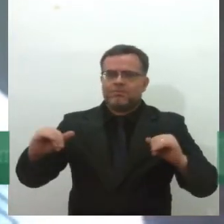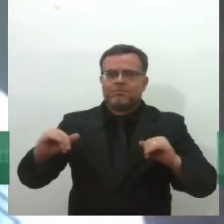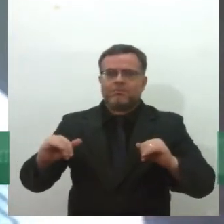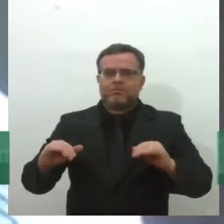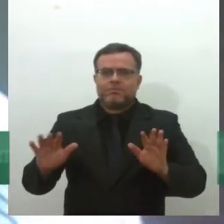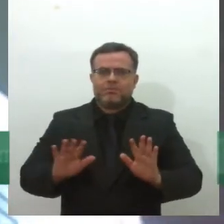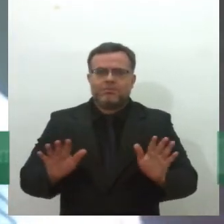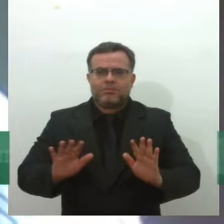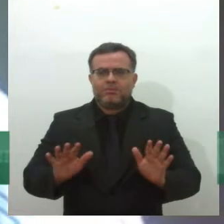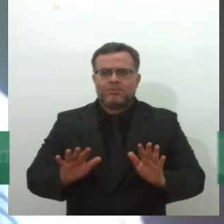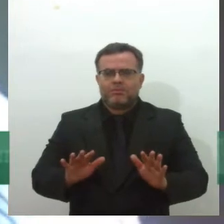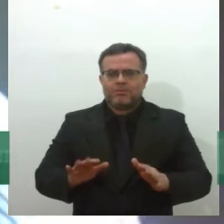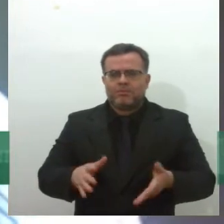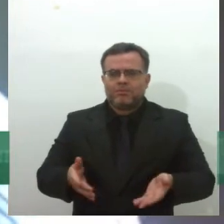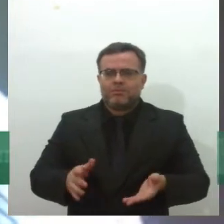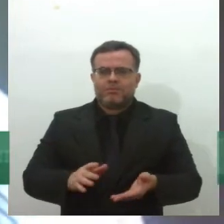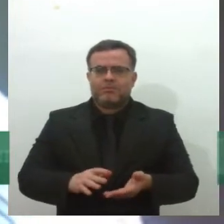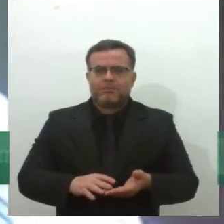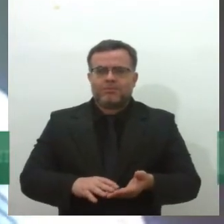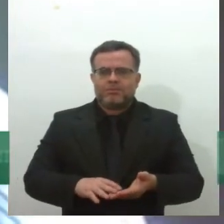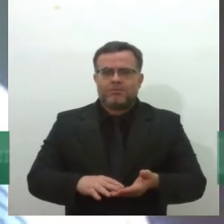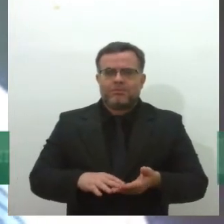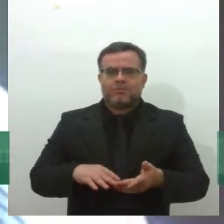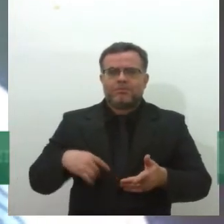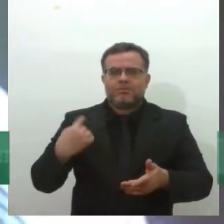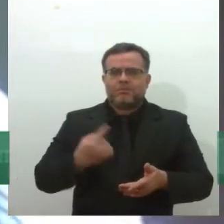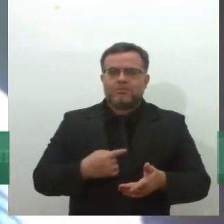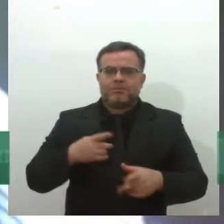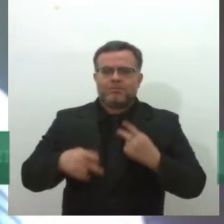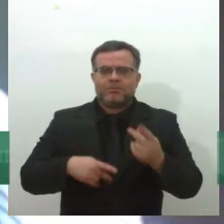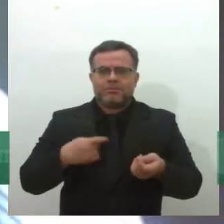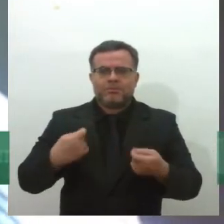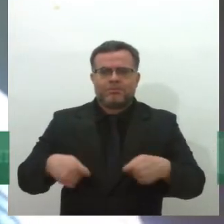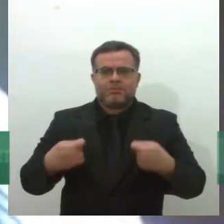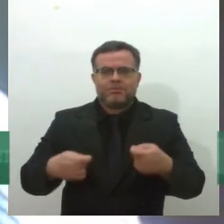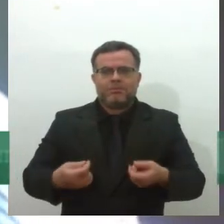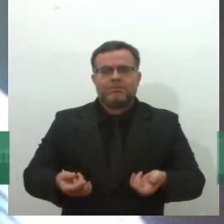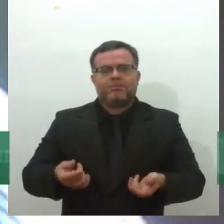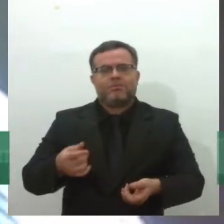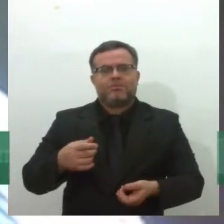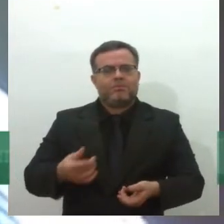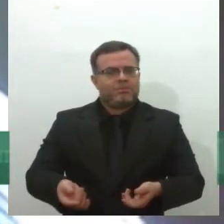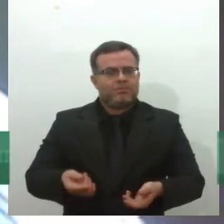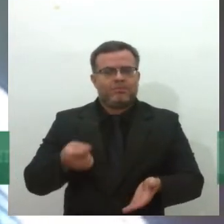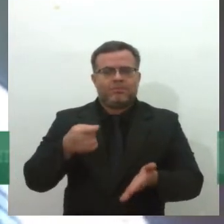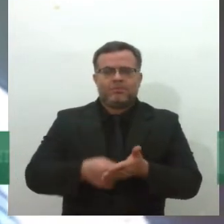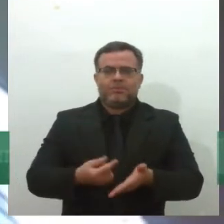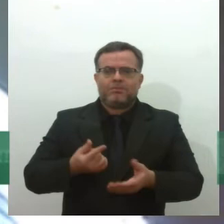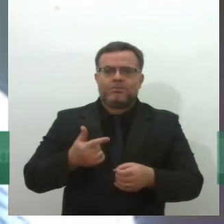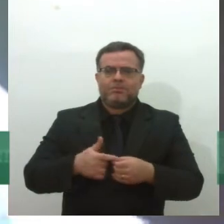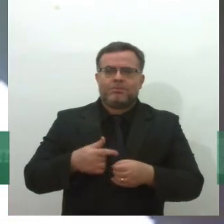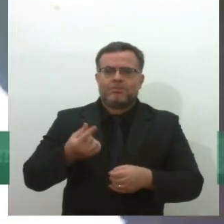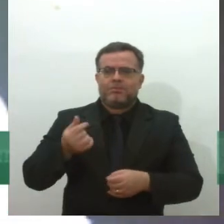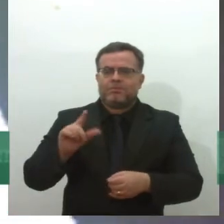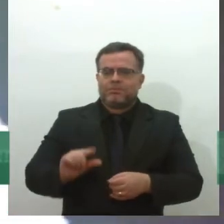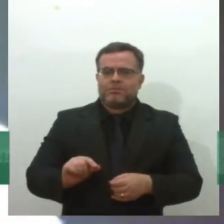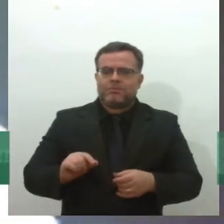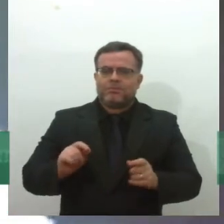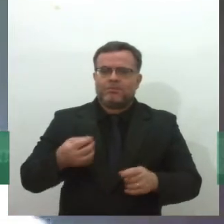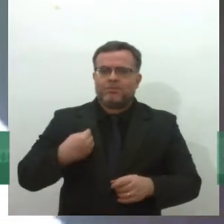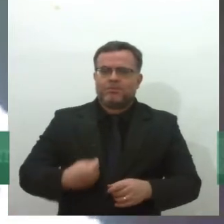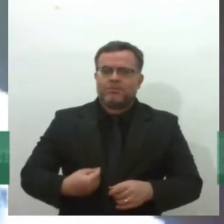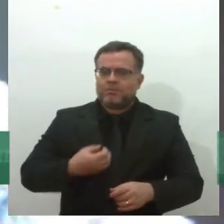cima do petróleo. A população precisa desse preço mais baixo para poder viver de forma decente.